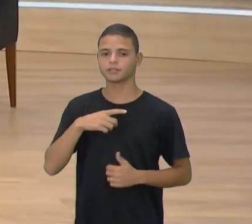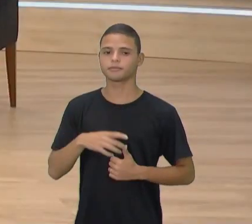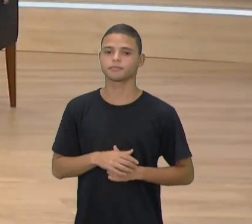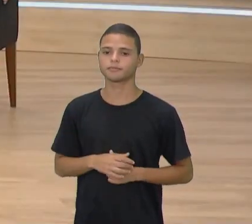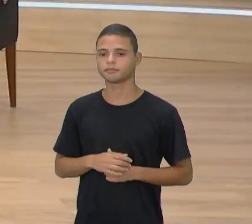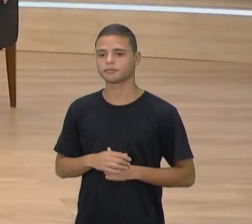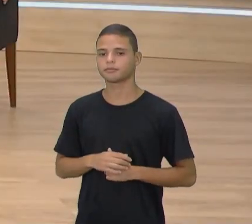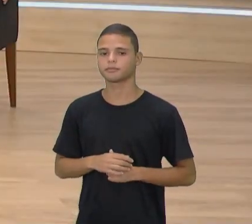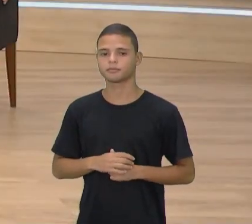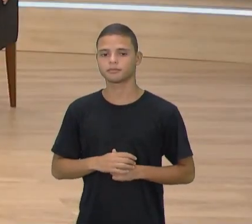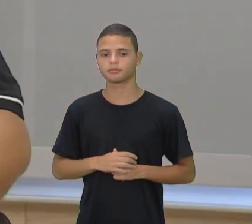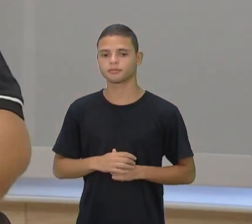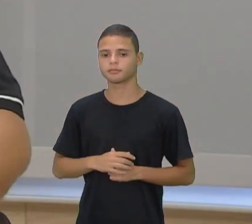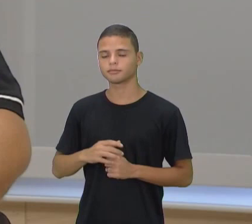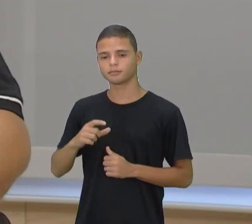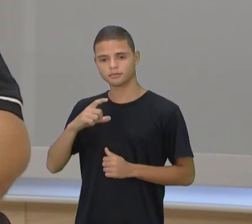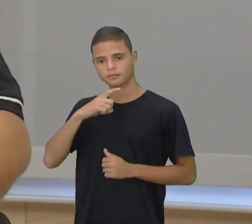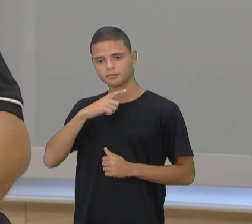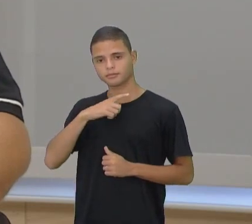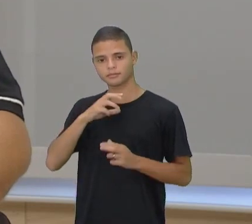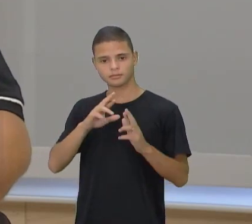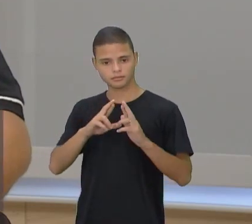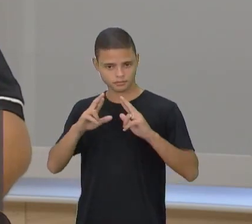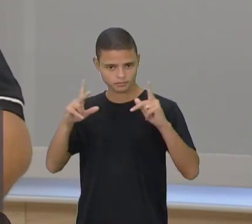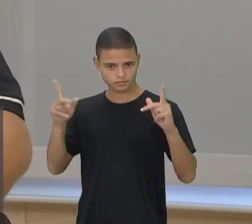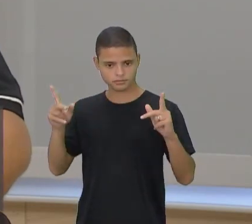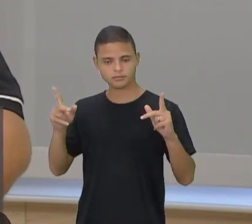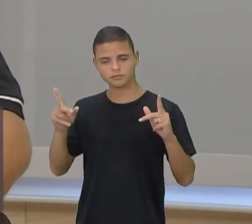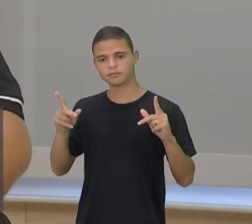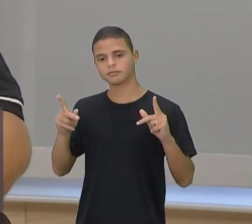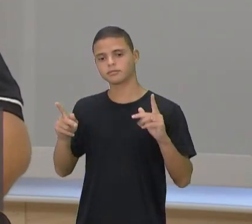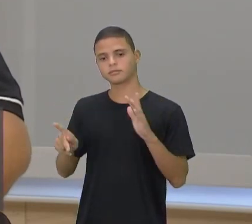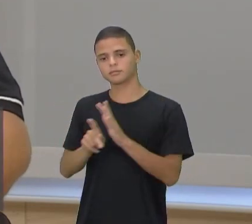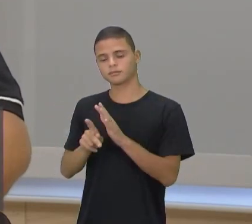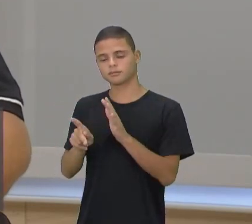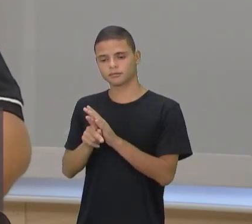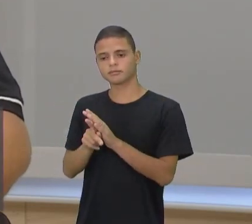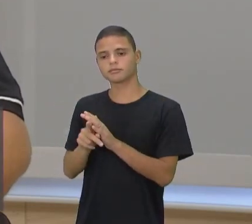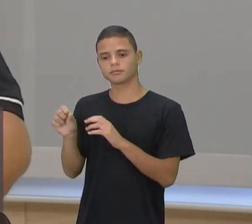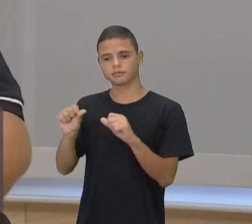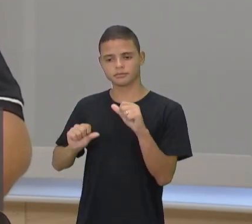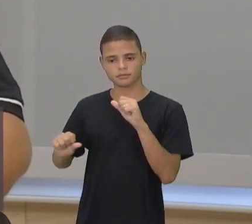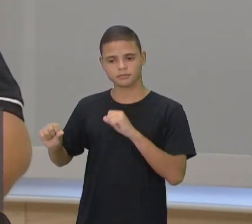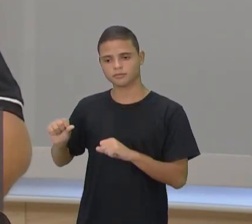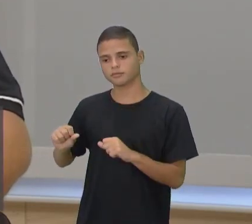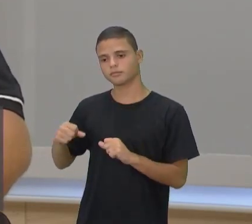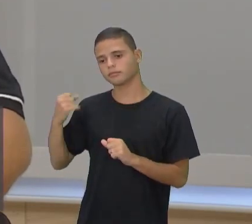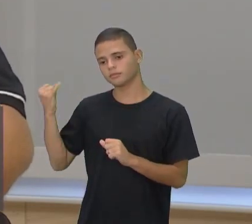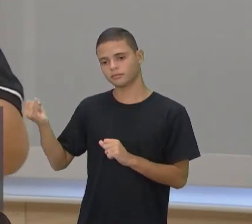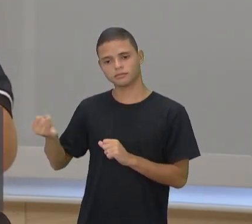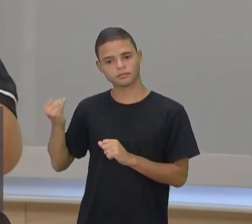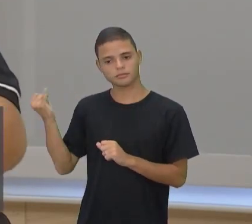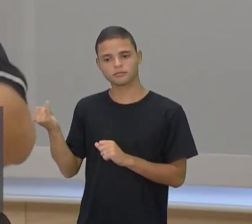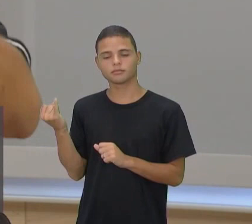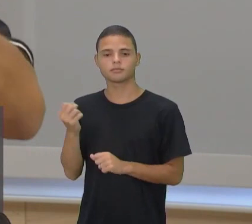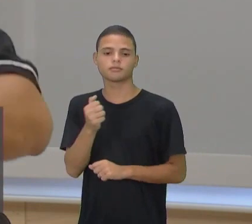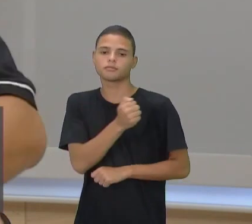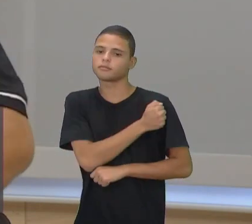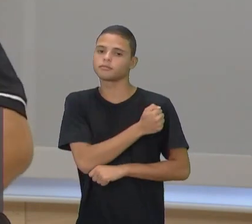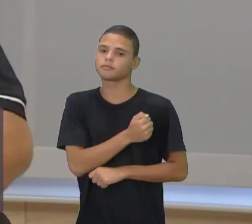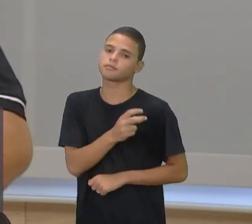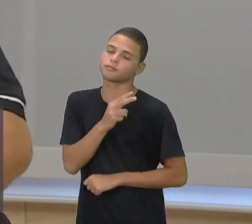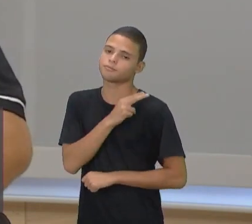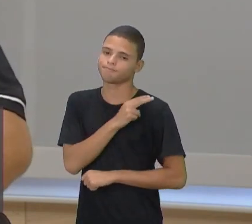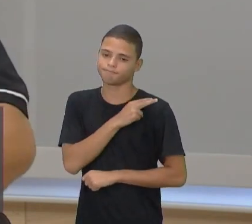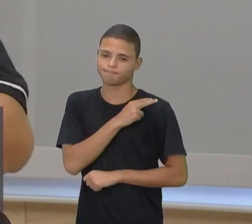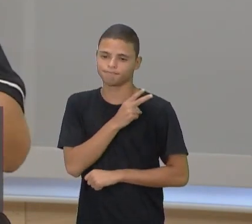ela é diferente do que vem a ser um elemento químico. Isso é importante para o estudante da segunda série estar, conforme eu já comentei